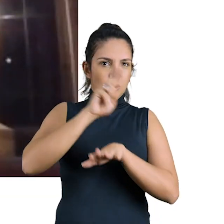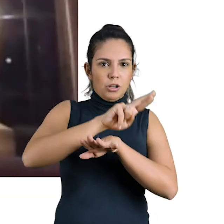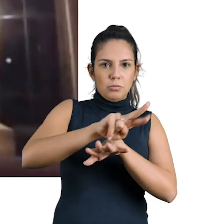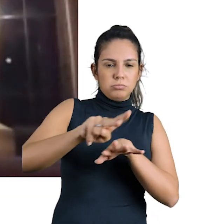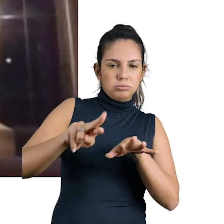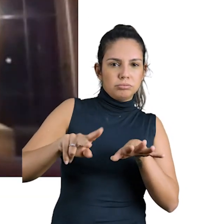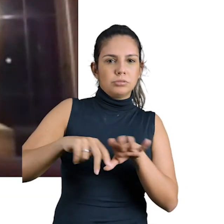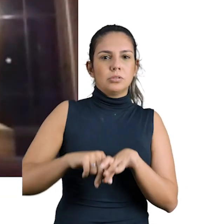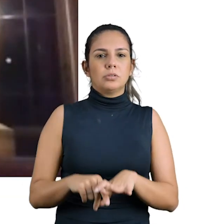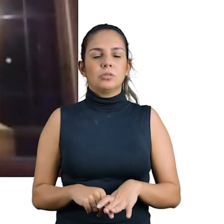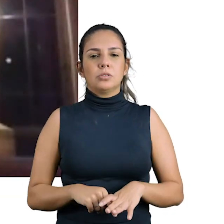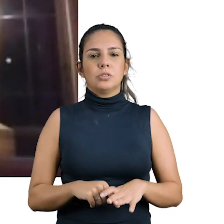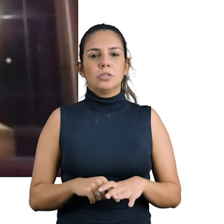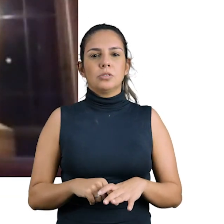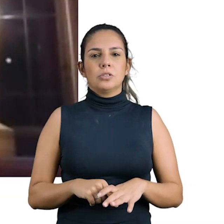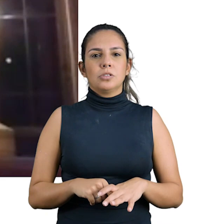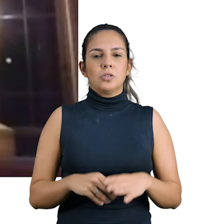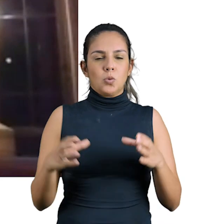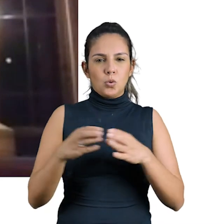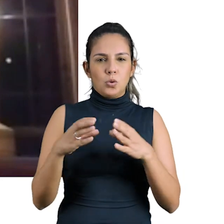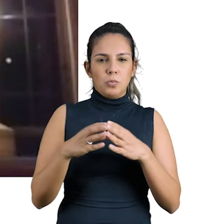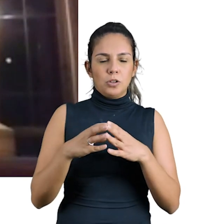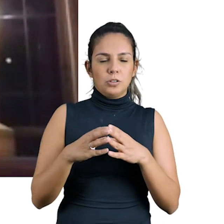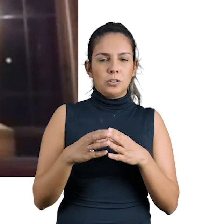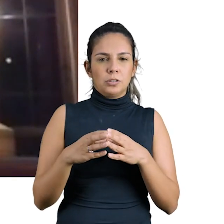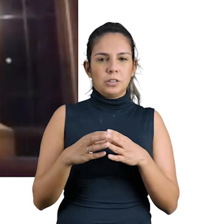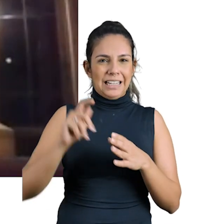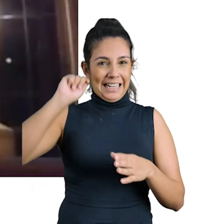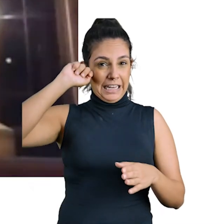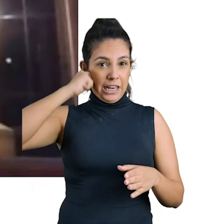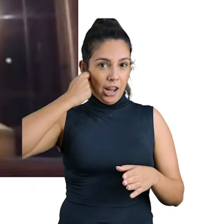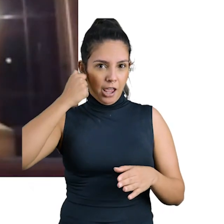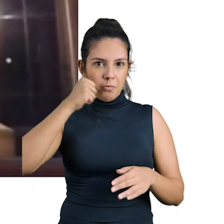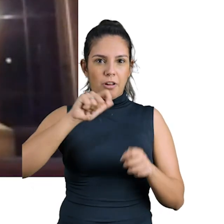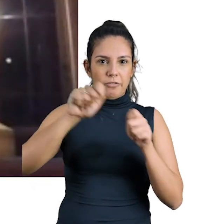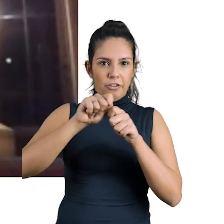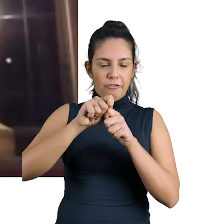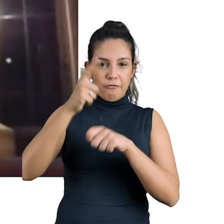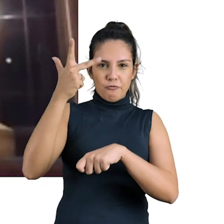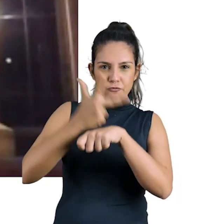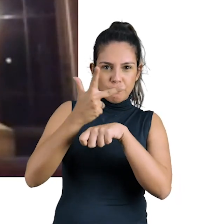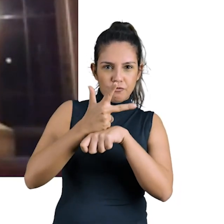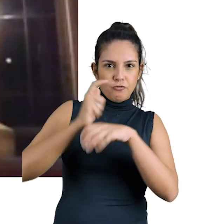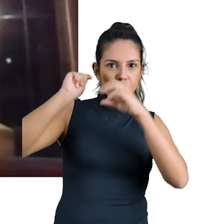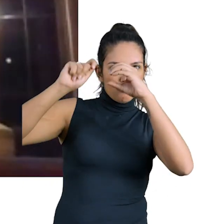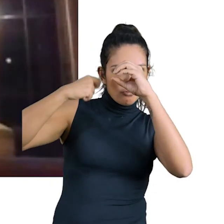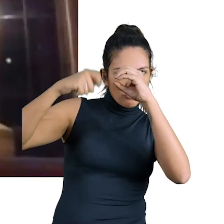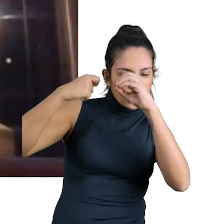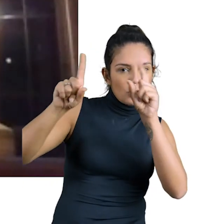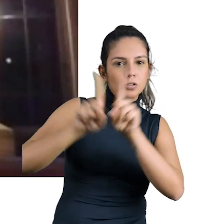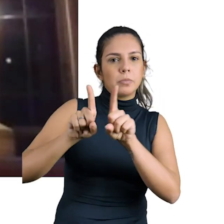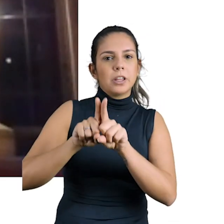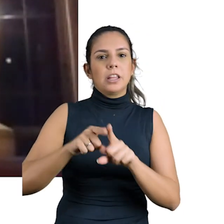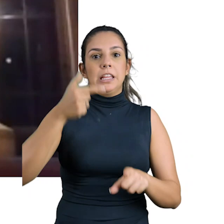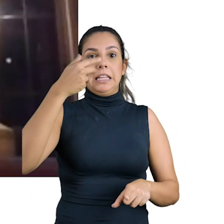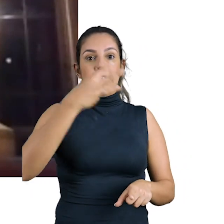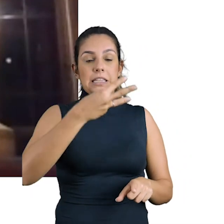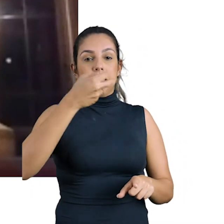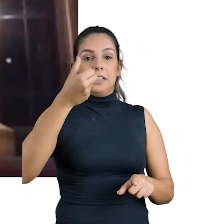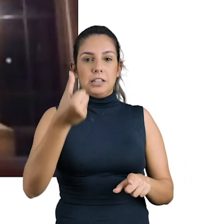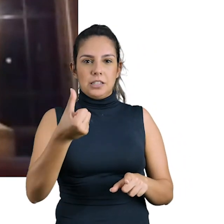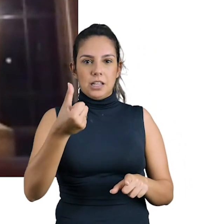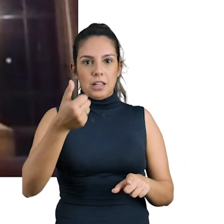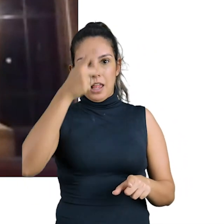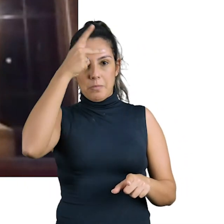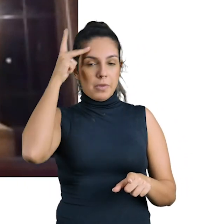está alocando no projeto um grupo, uma produtora negra que fará vídeos, e nós contratamos